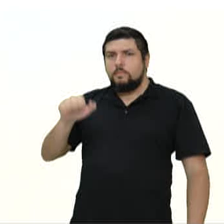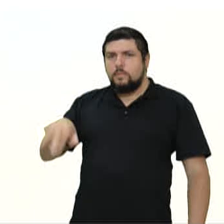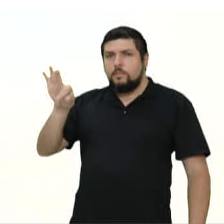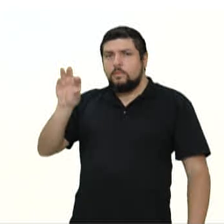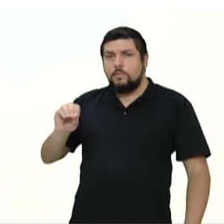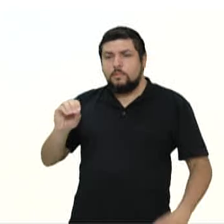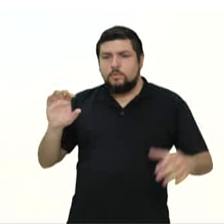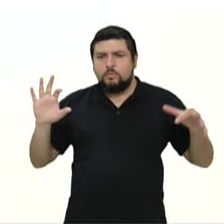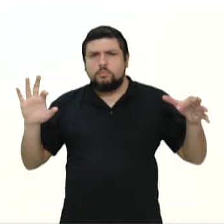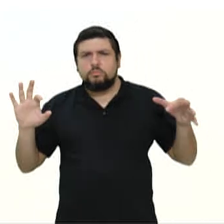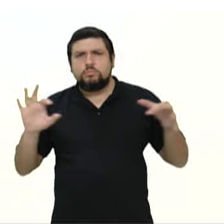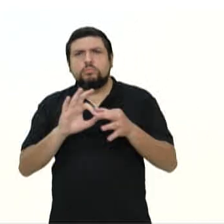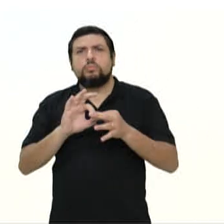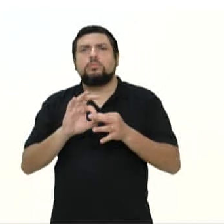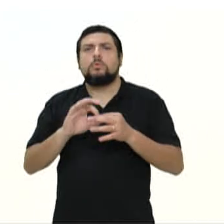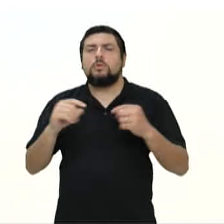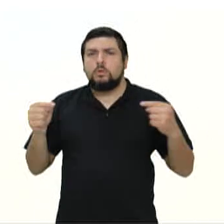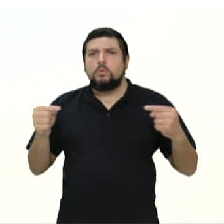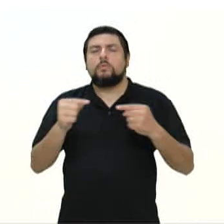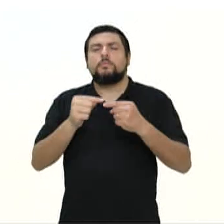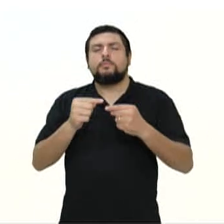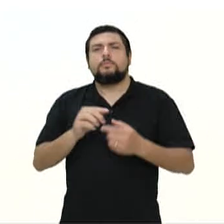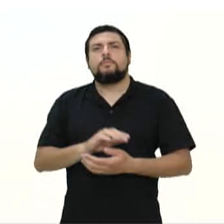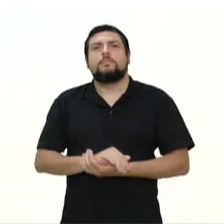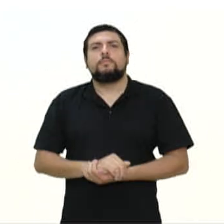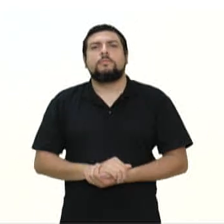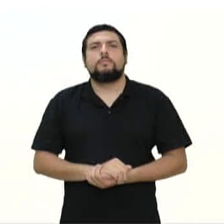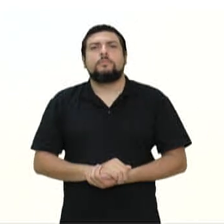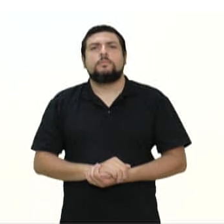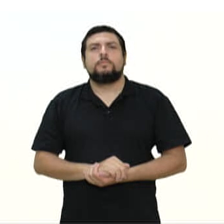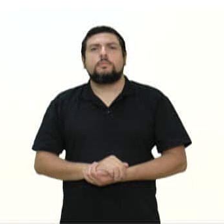né? Encerramento e adeus, ok?